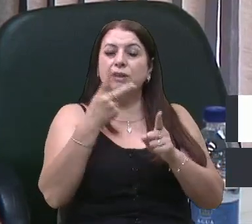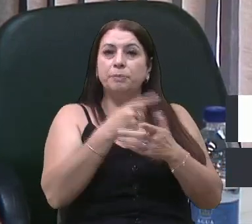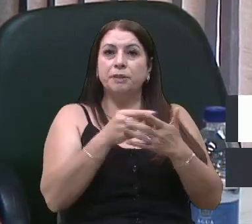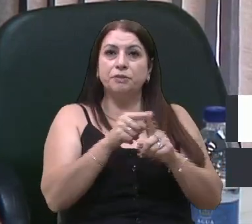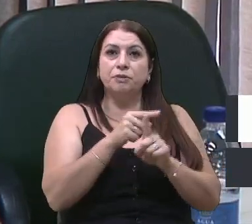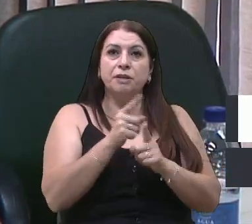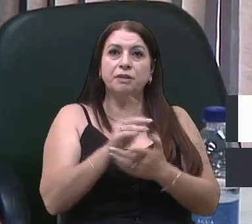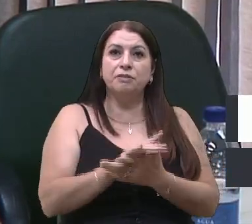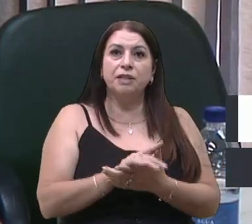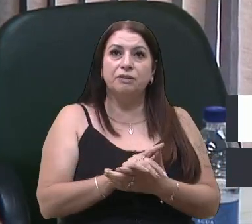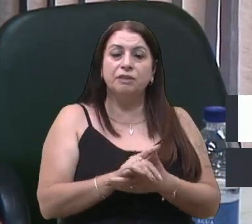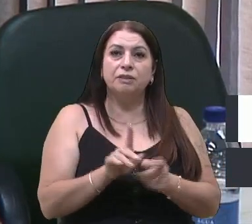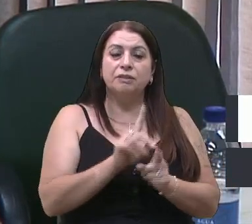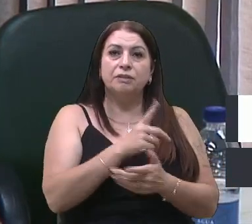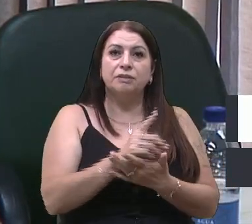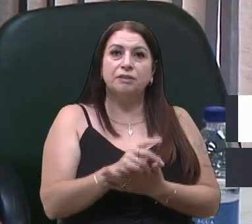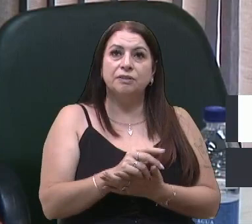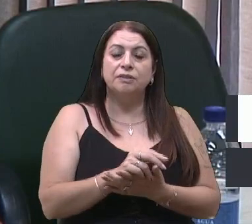se permitir isso.